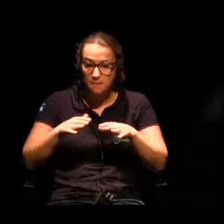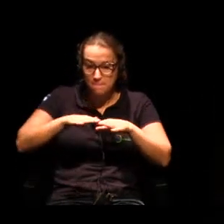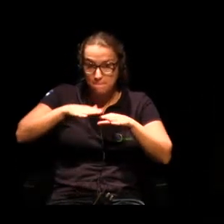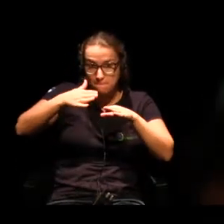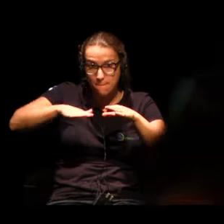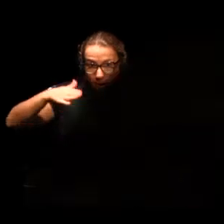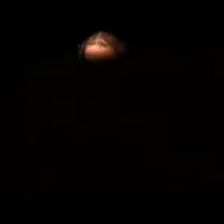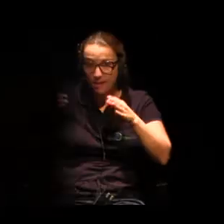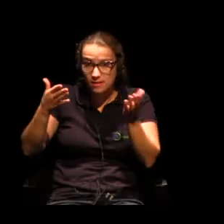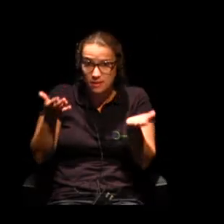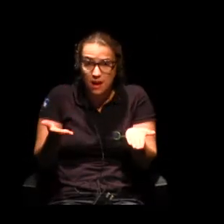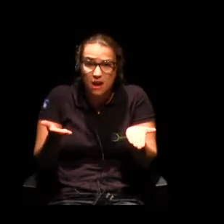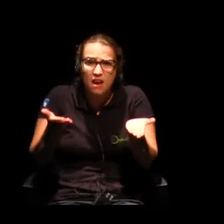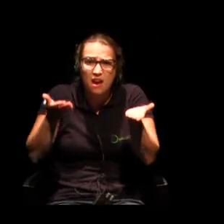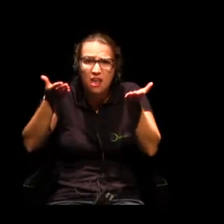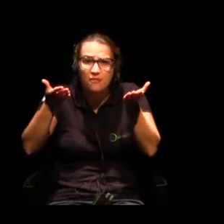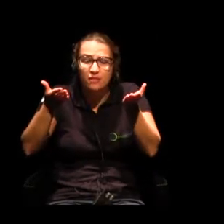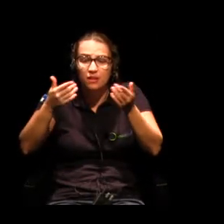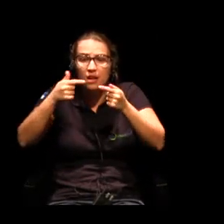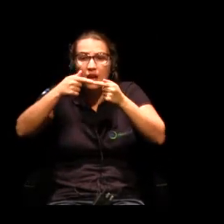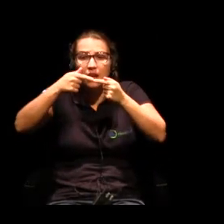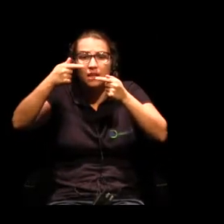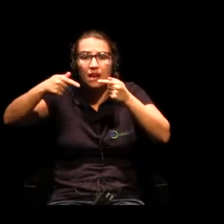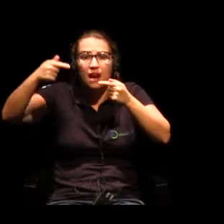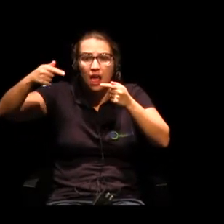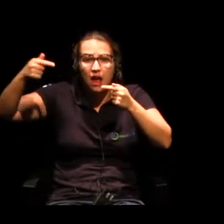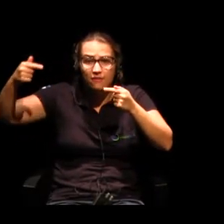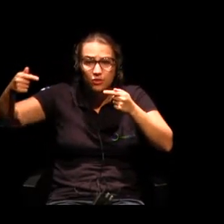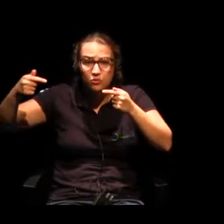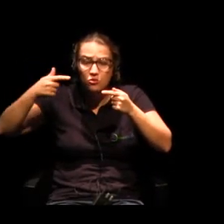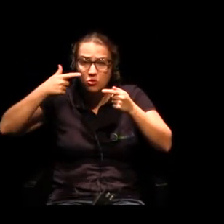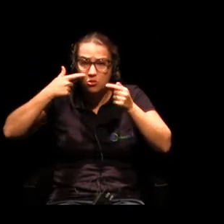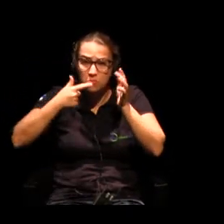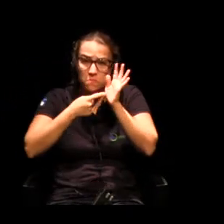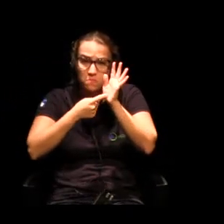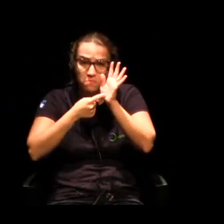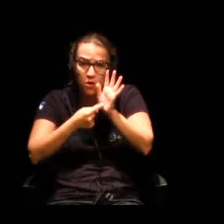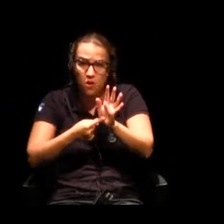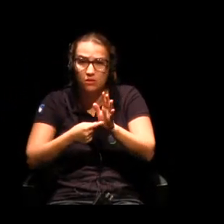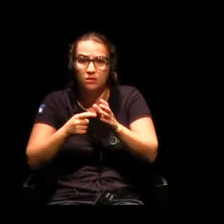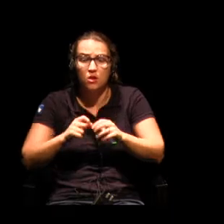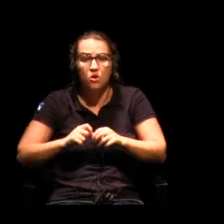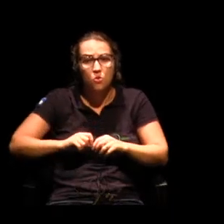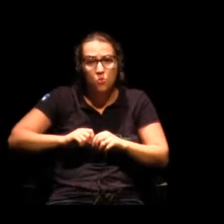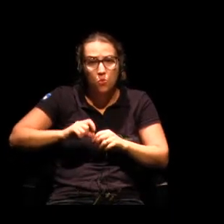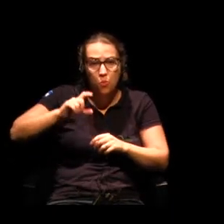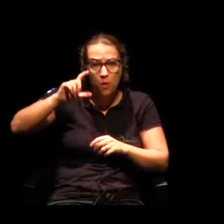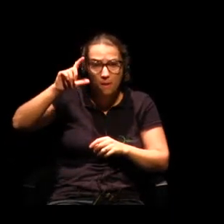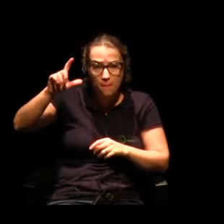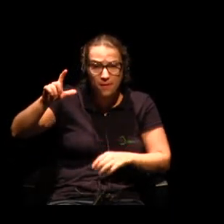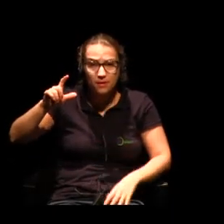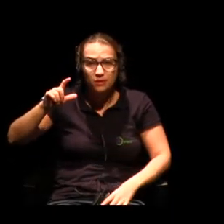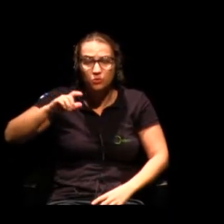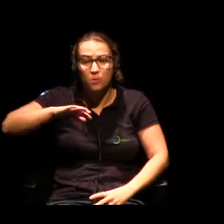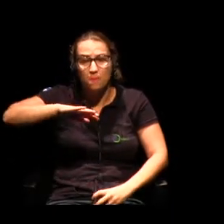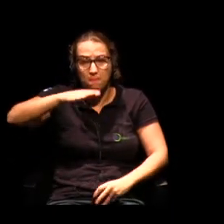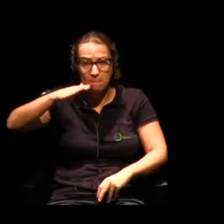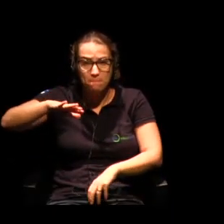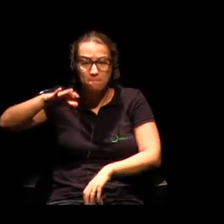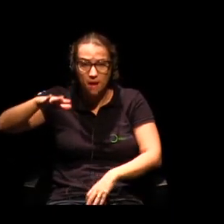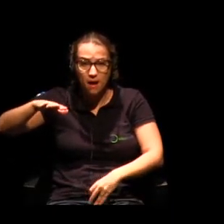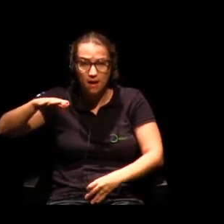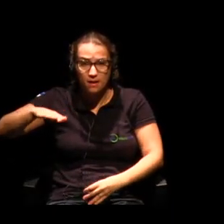nos prepararmos para a elevação do mar na cidade de Nova York. O que esse gráfico mostra é o